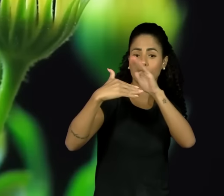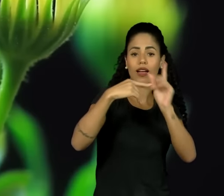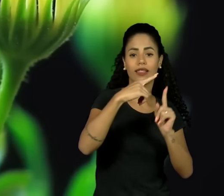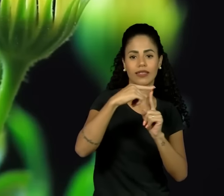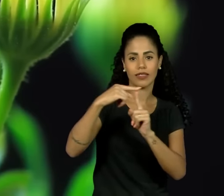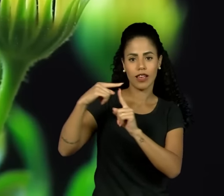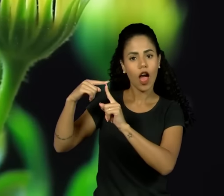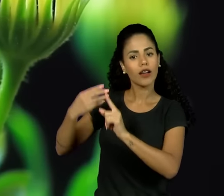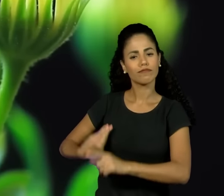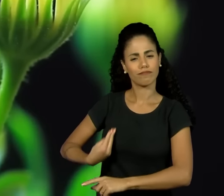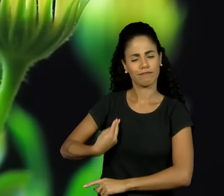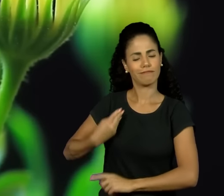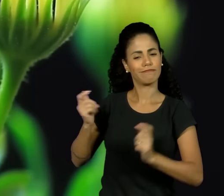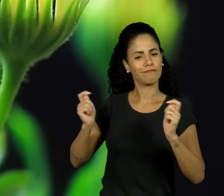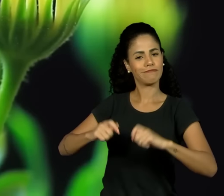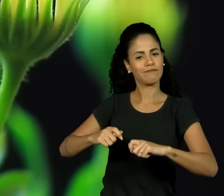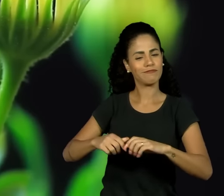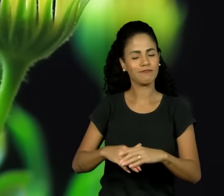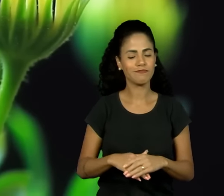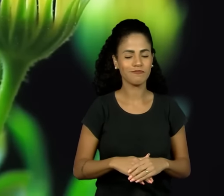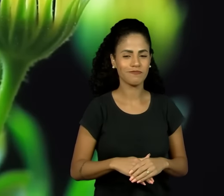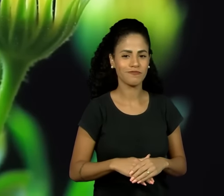pela sobrevivência.